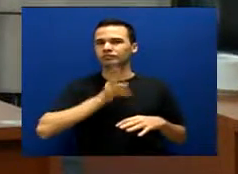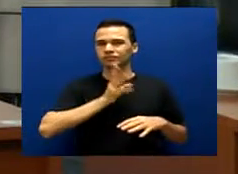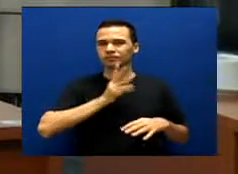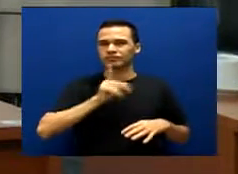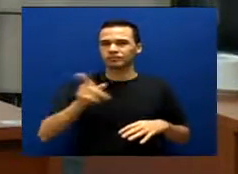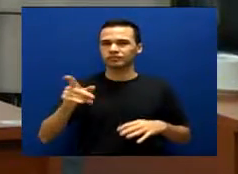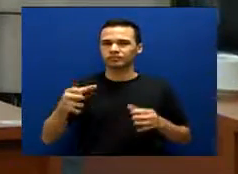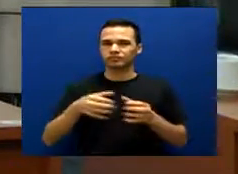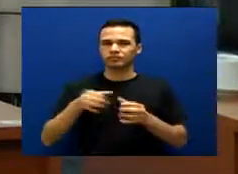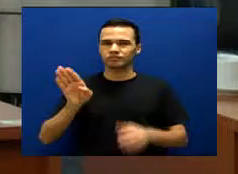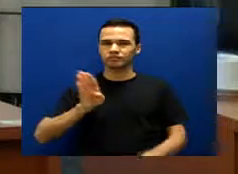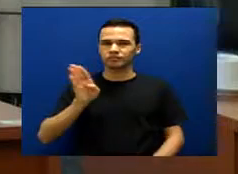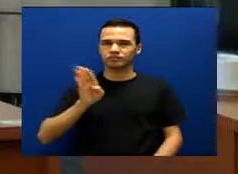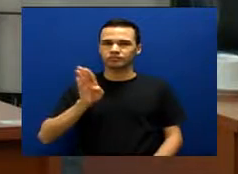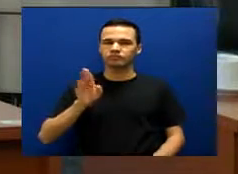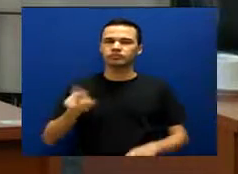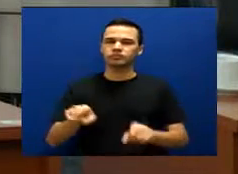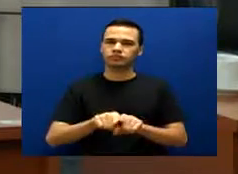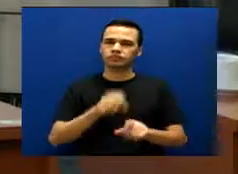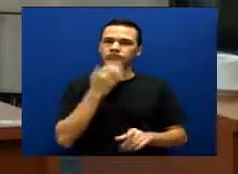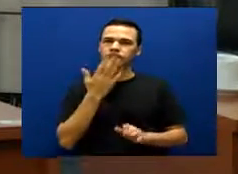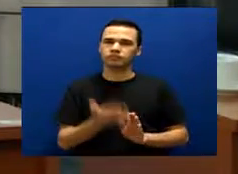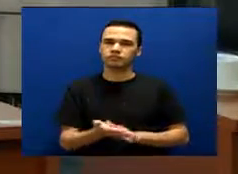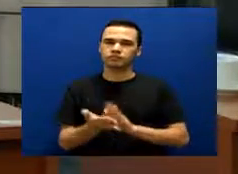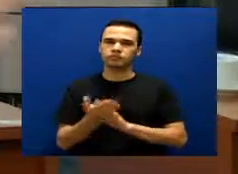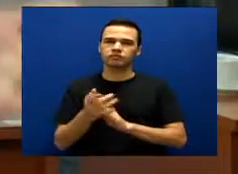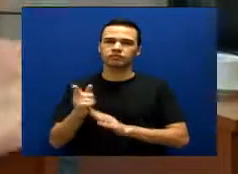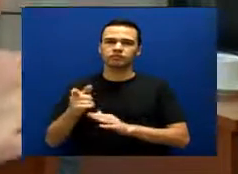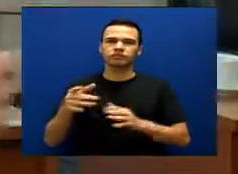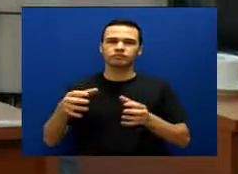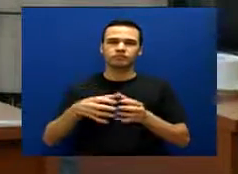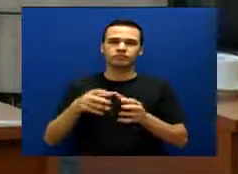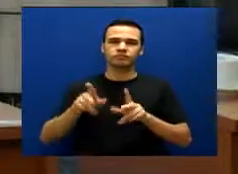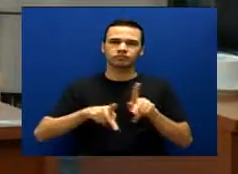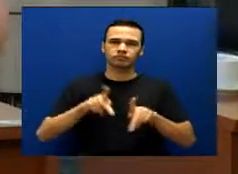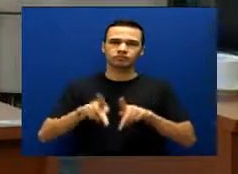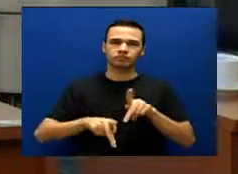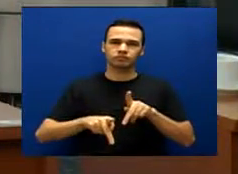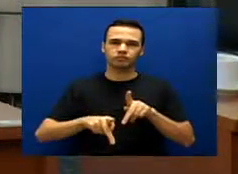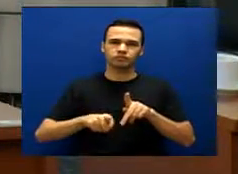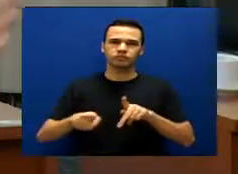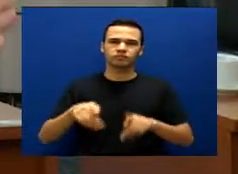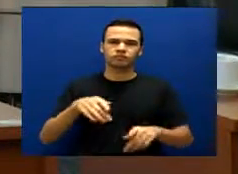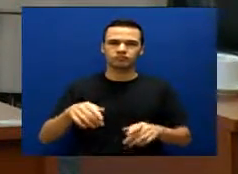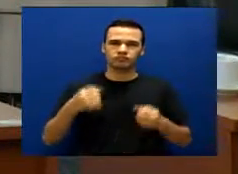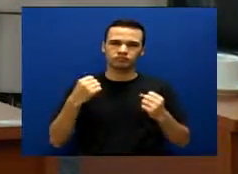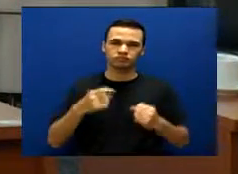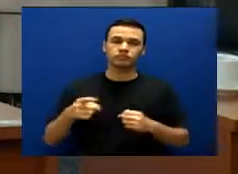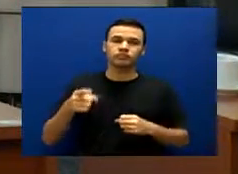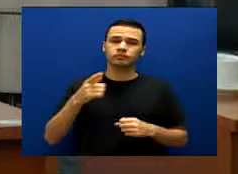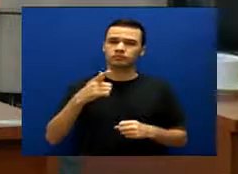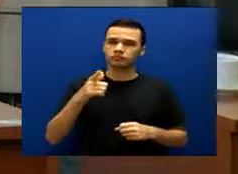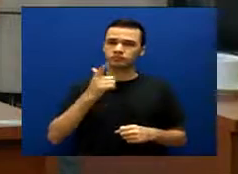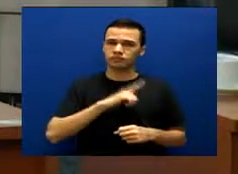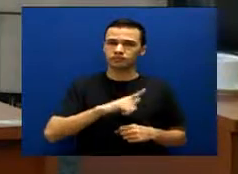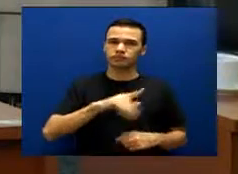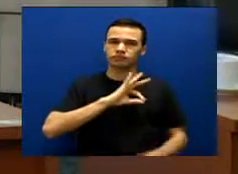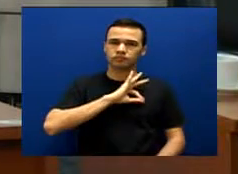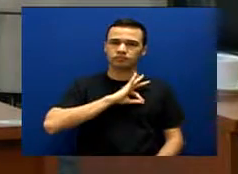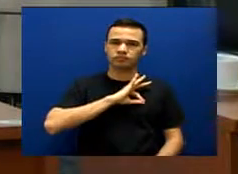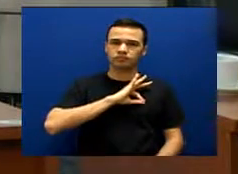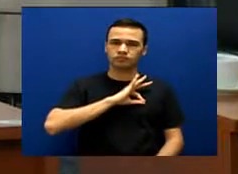E também deixar aqui, presidente, um parabéns especial ao poder público. Teve o bom senso, a Polícia